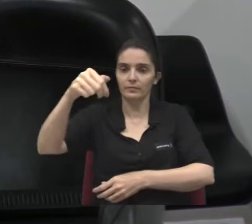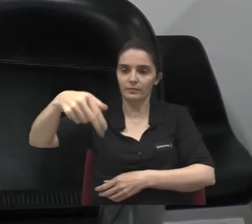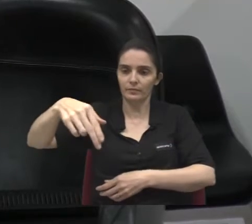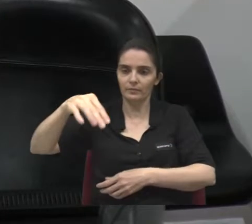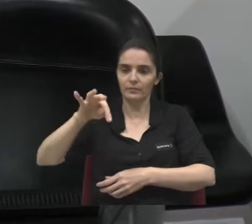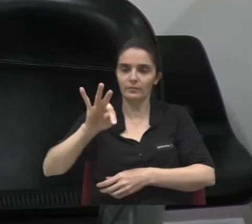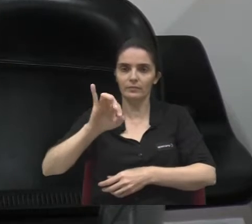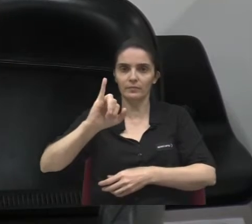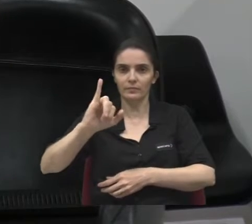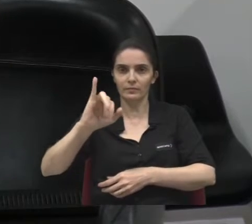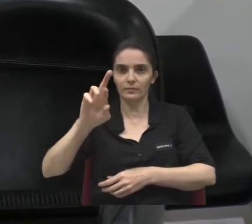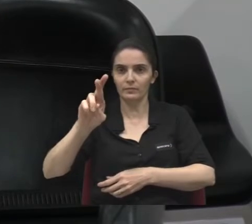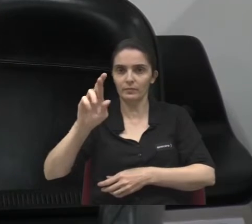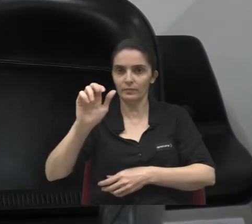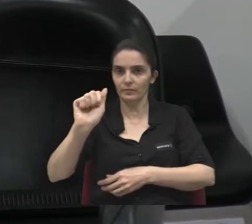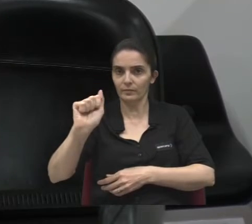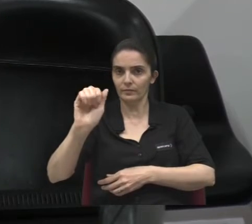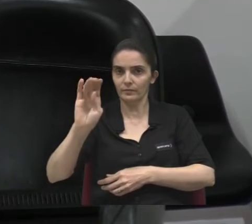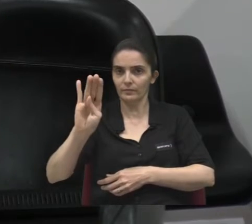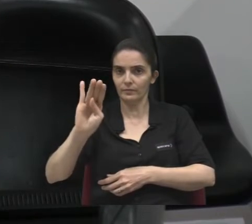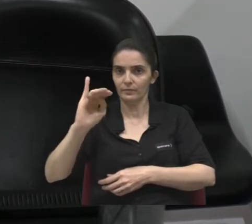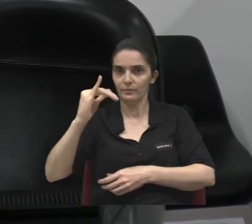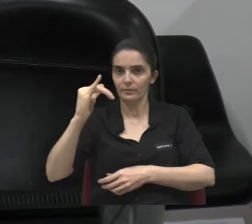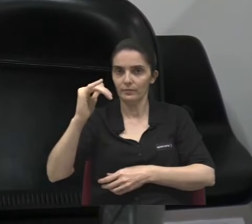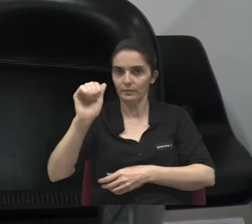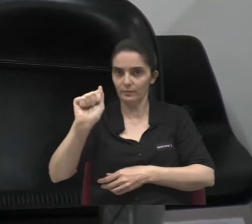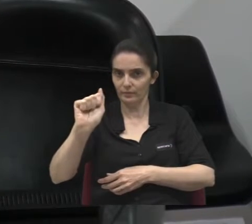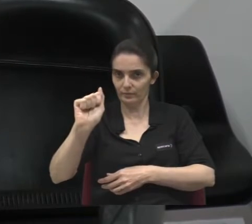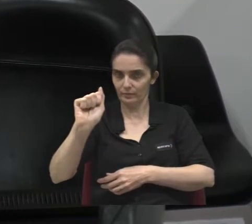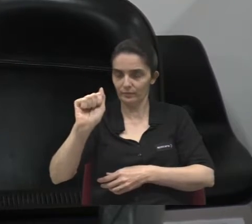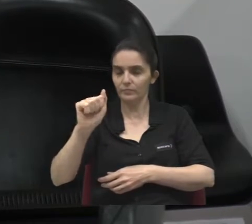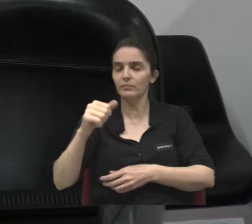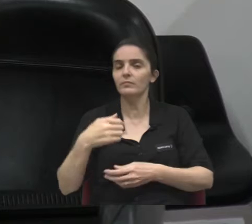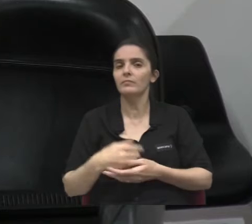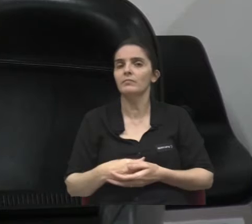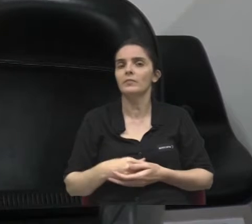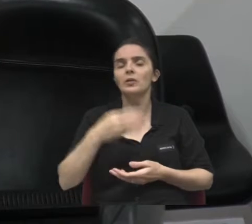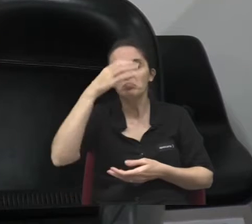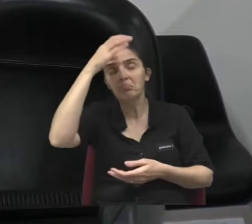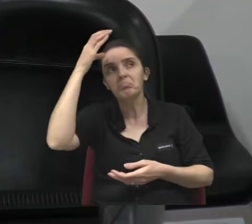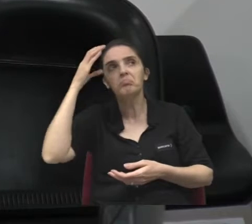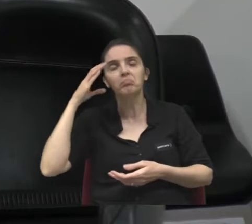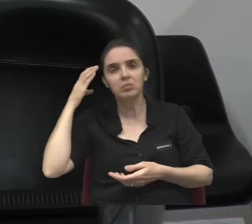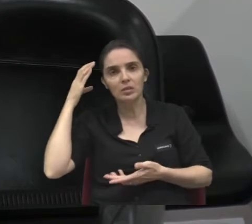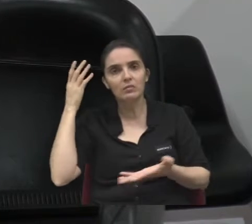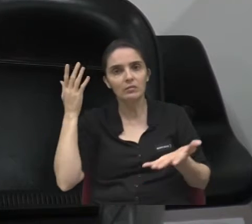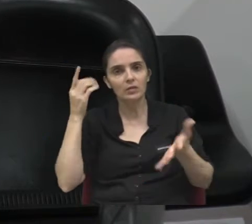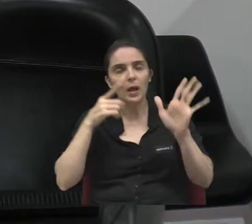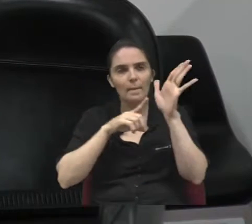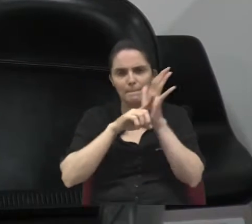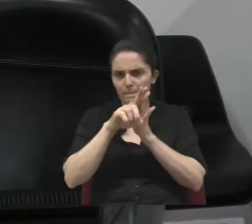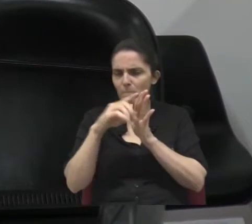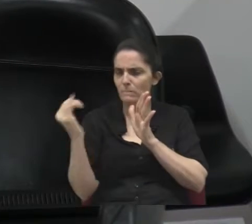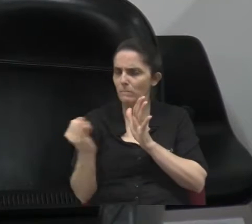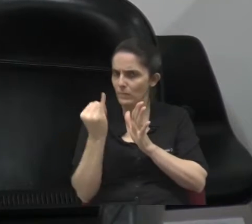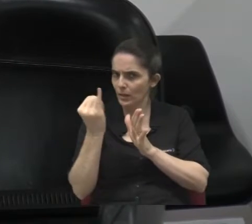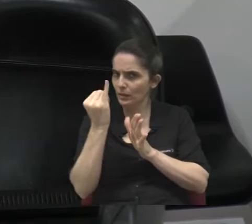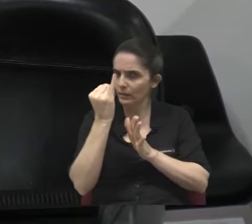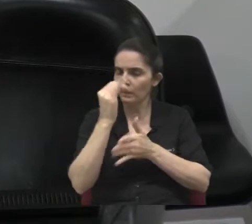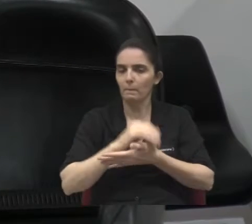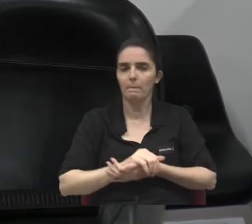vai mais ter. Então, doutora Carolina, o questionamento acho que é importante nesse sentido. Nós